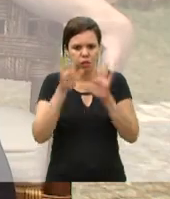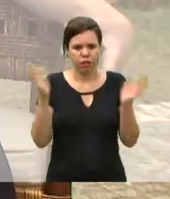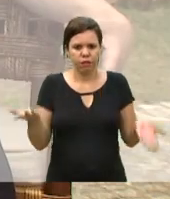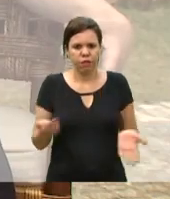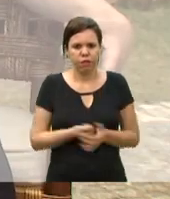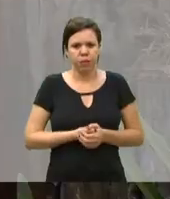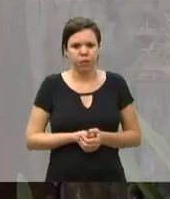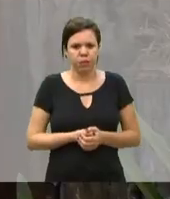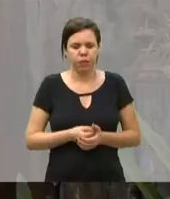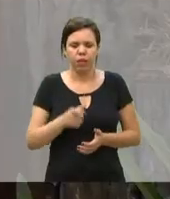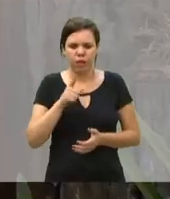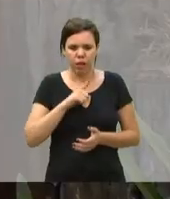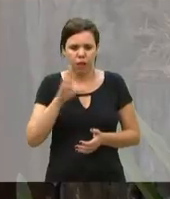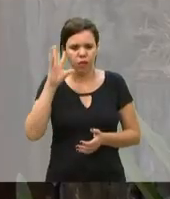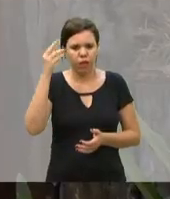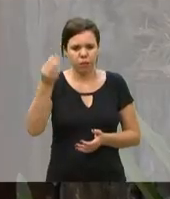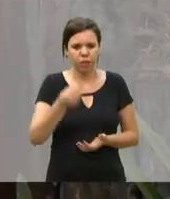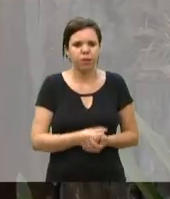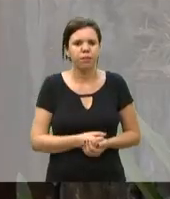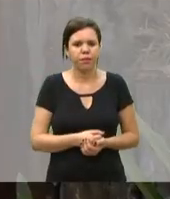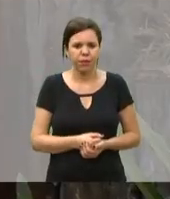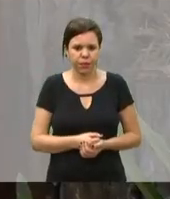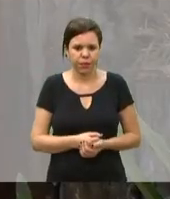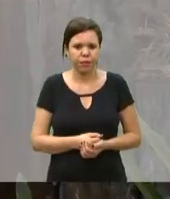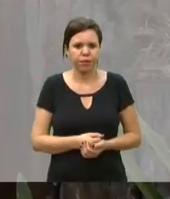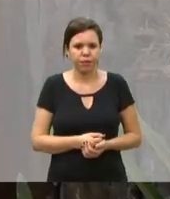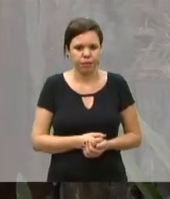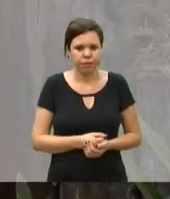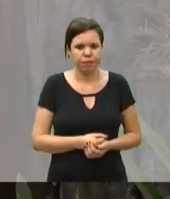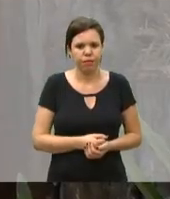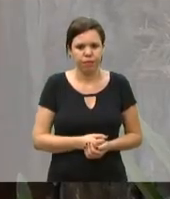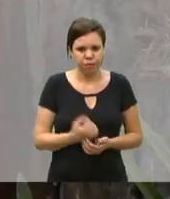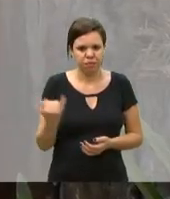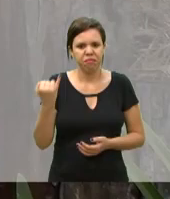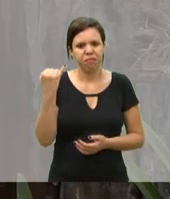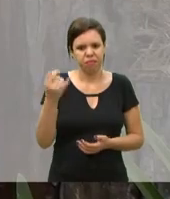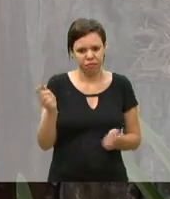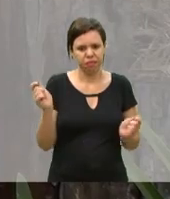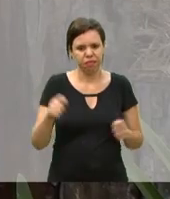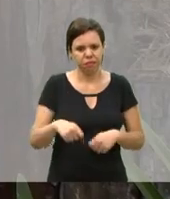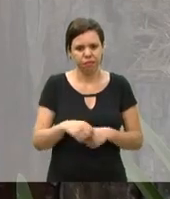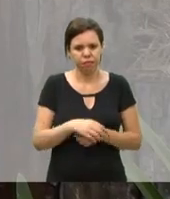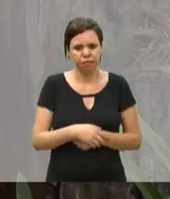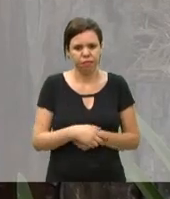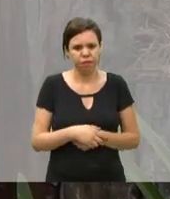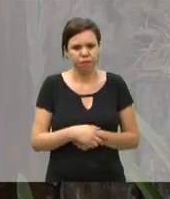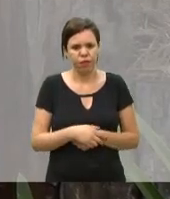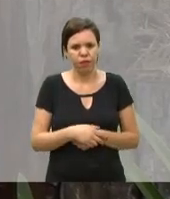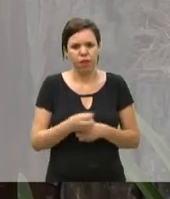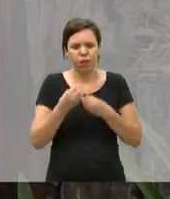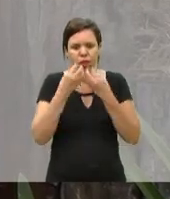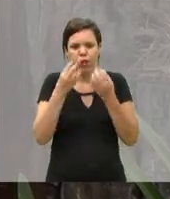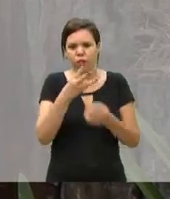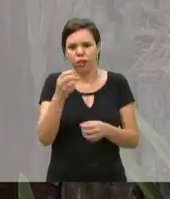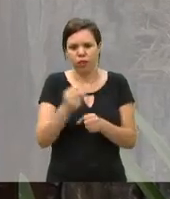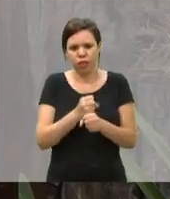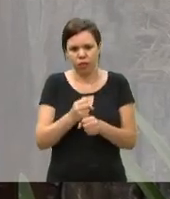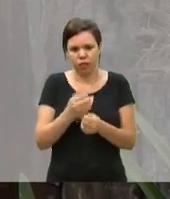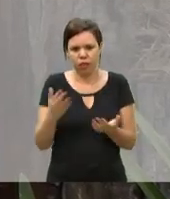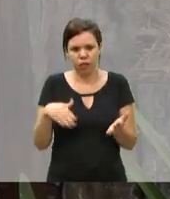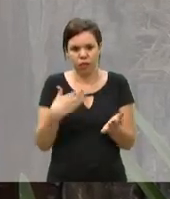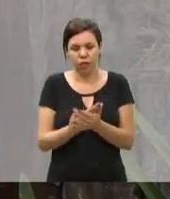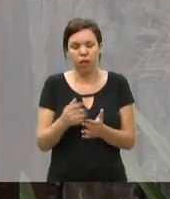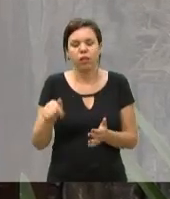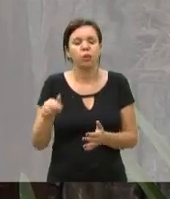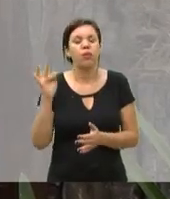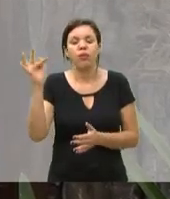clareza. Já tem, né, esse conhecimento. Conhecimento, é, já, né, tem esse conhecimento, isso é que, né, é possível. A gente, né, falou dos 30 anos até aqui e